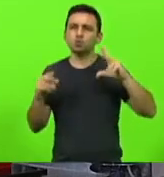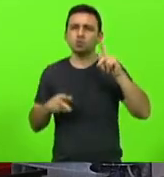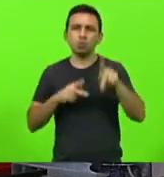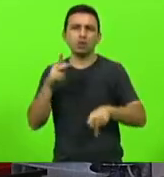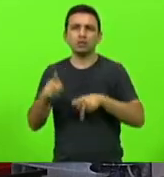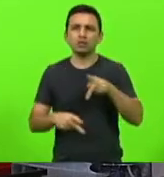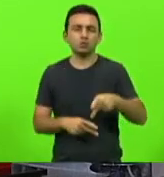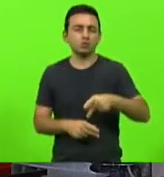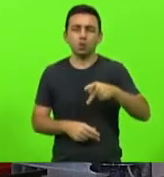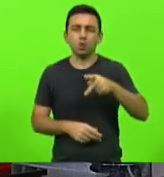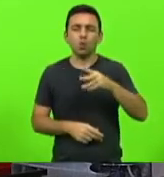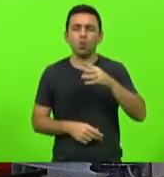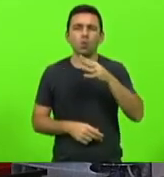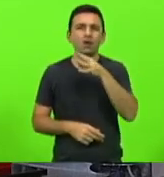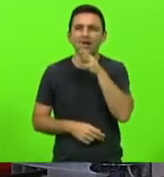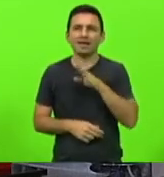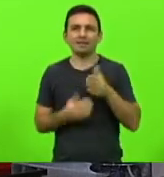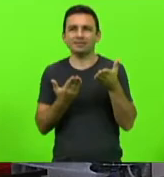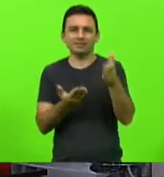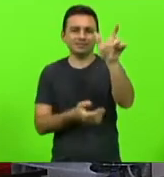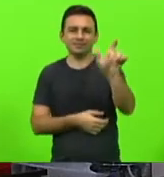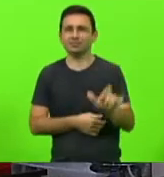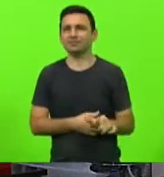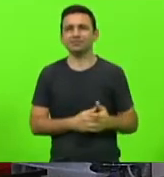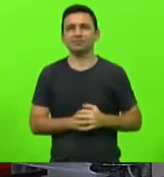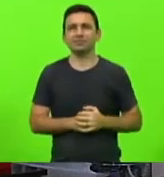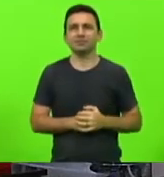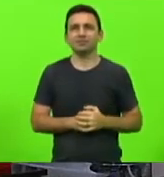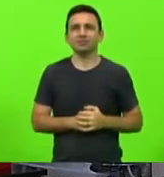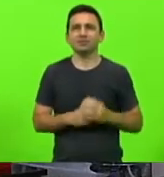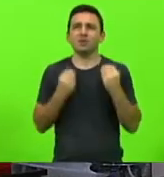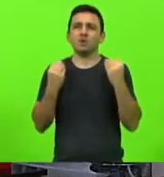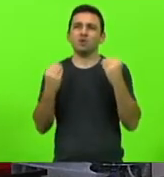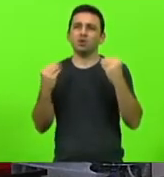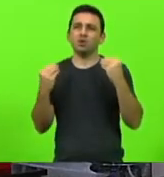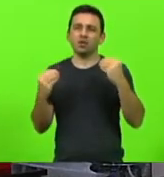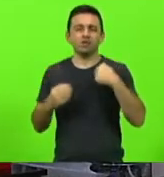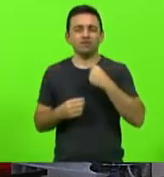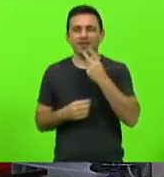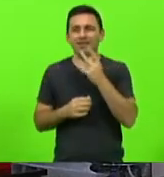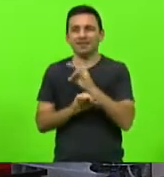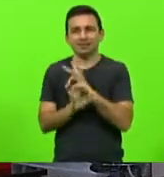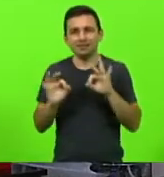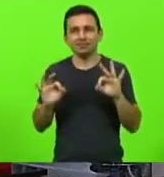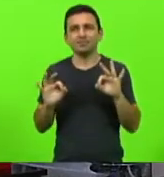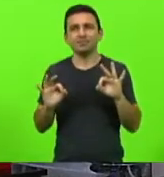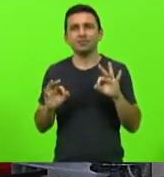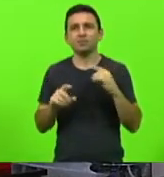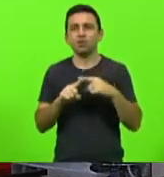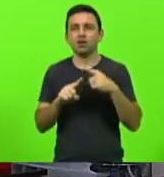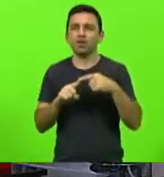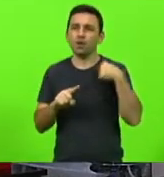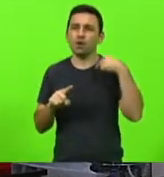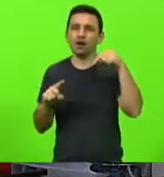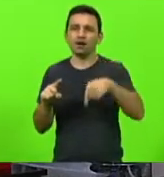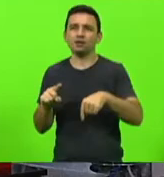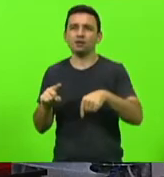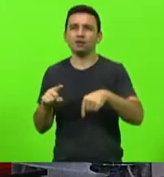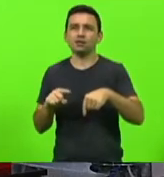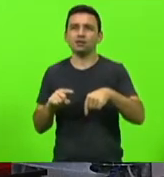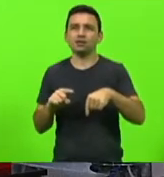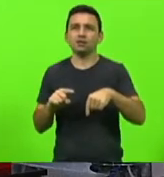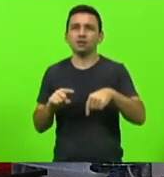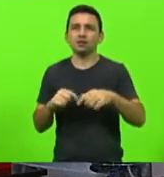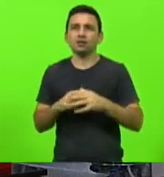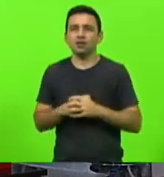porque não é possível. Entende? Foi uma coisa assim... Olha, eu não vou falar que é agora, porque eu estou na casa e tal, mas na rua eu falo quem eu acho